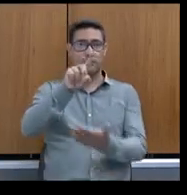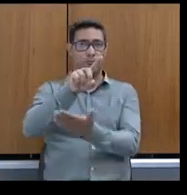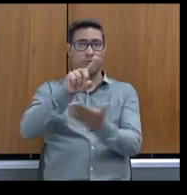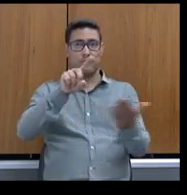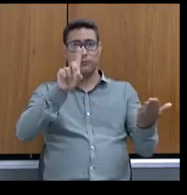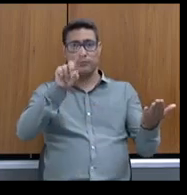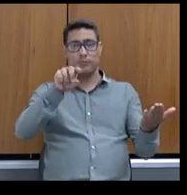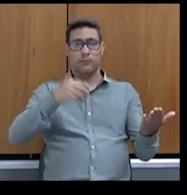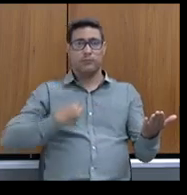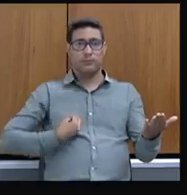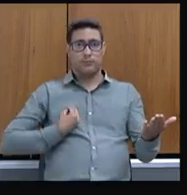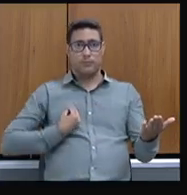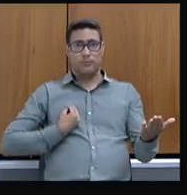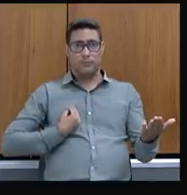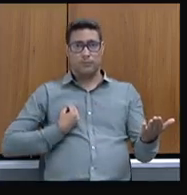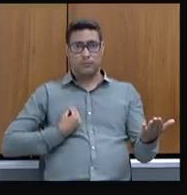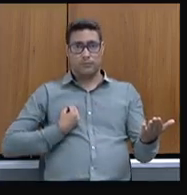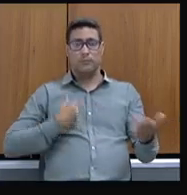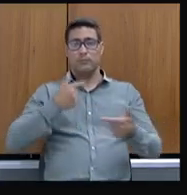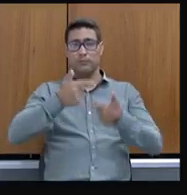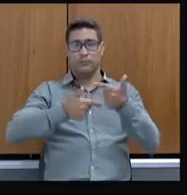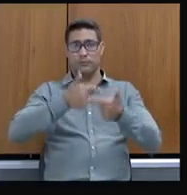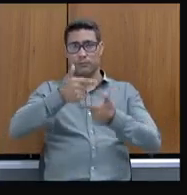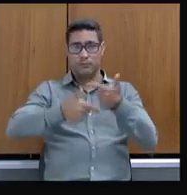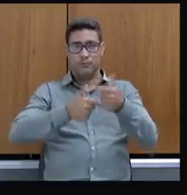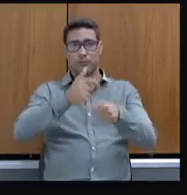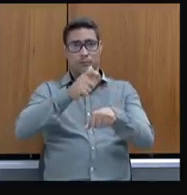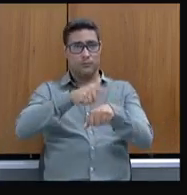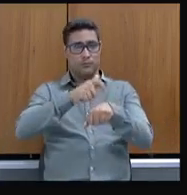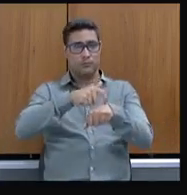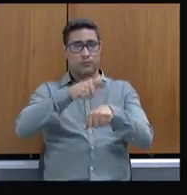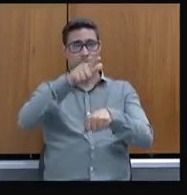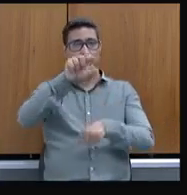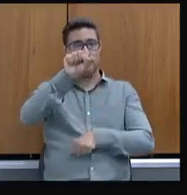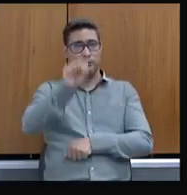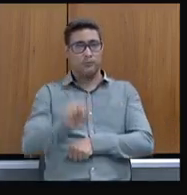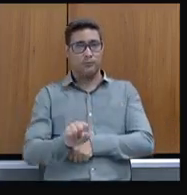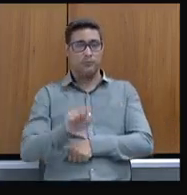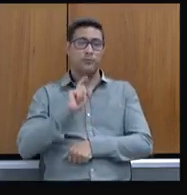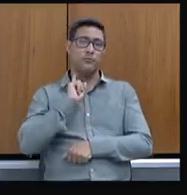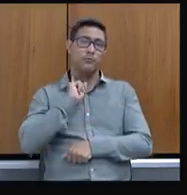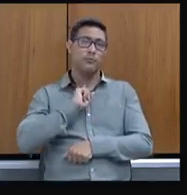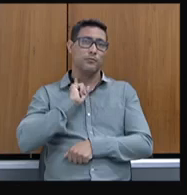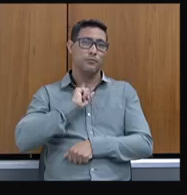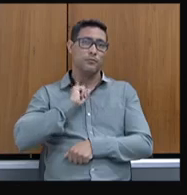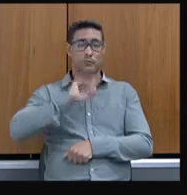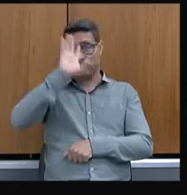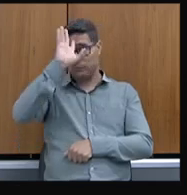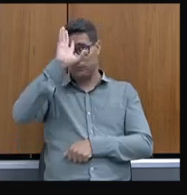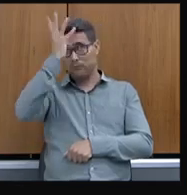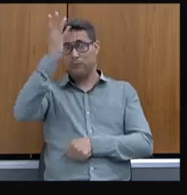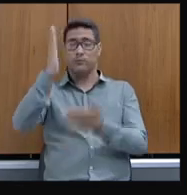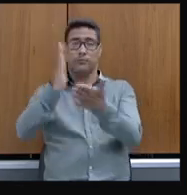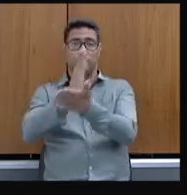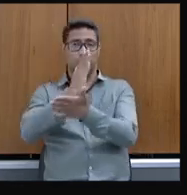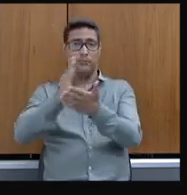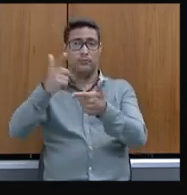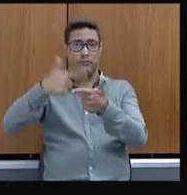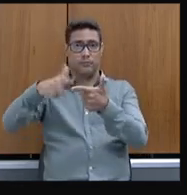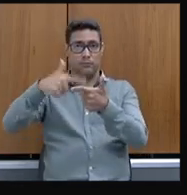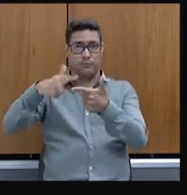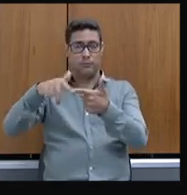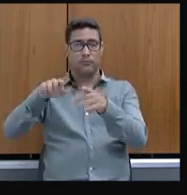deputados que se encontram aí trabalhando neste momento eu tô aqui no sul de Minas para resolver alguns problemas também